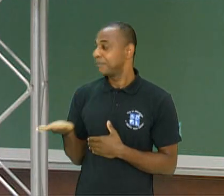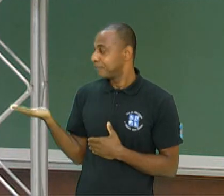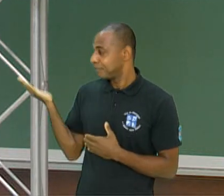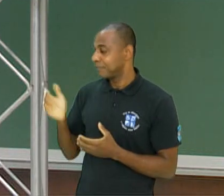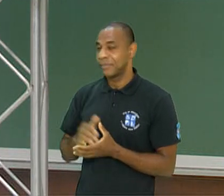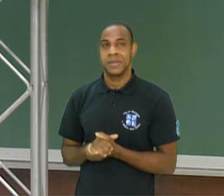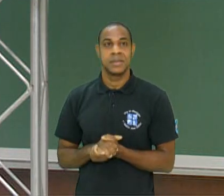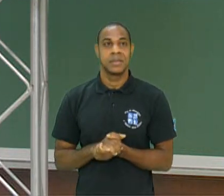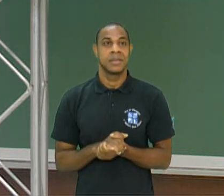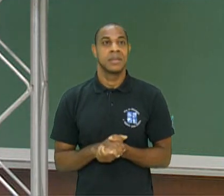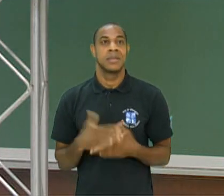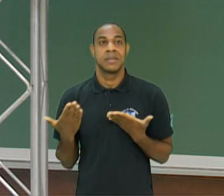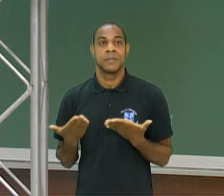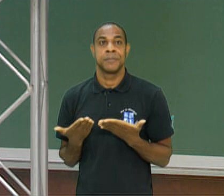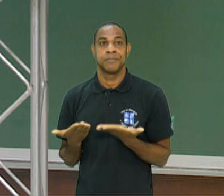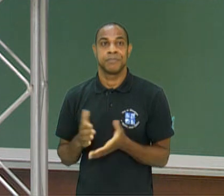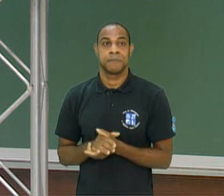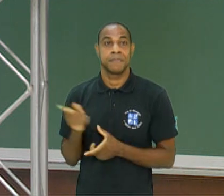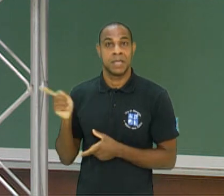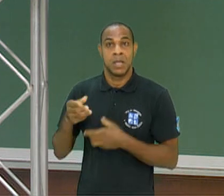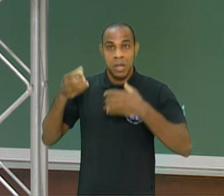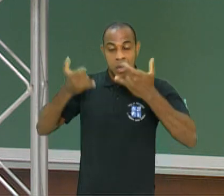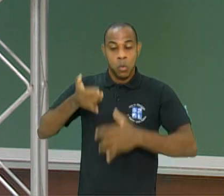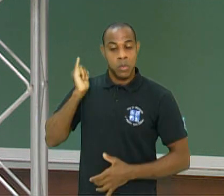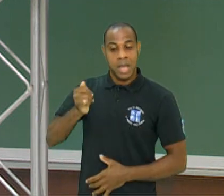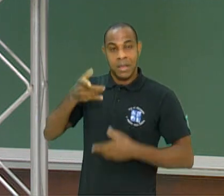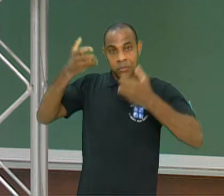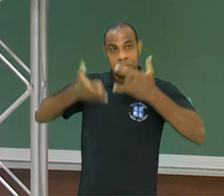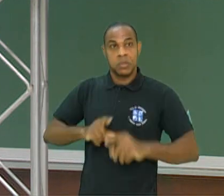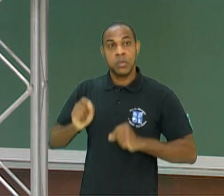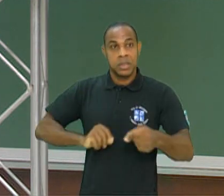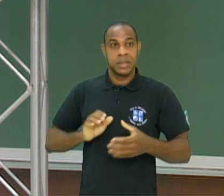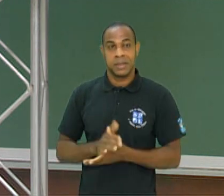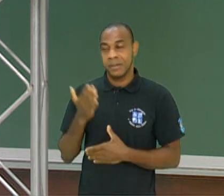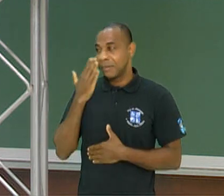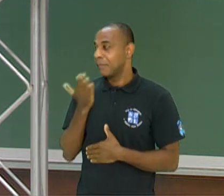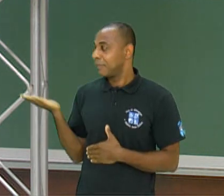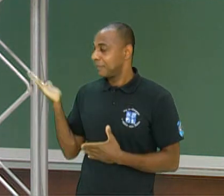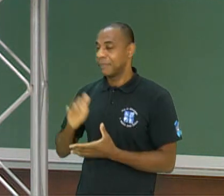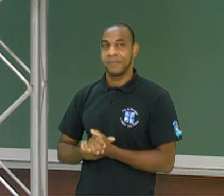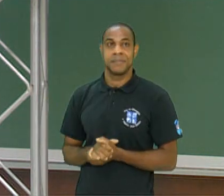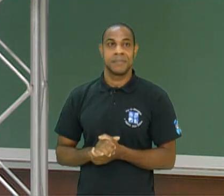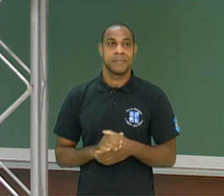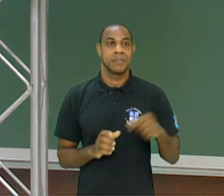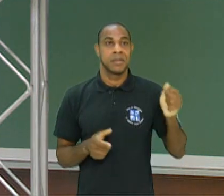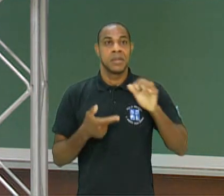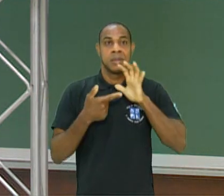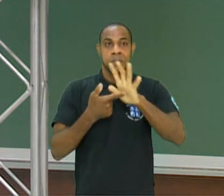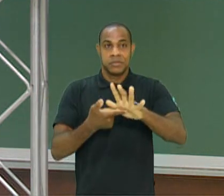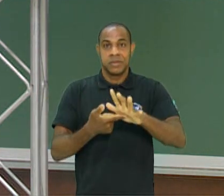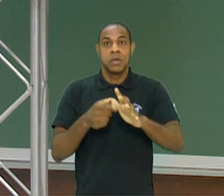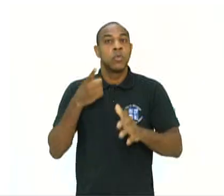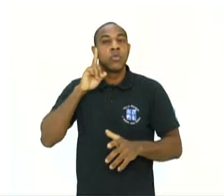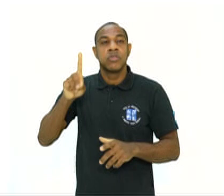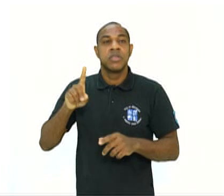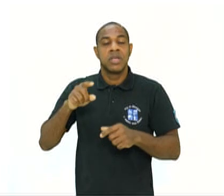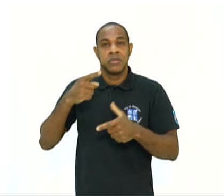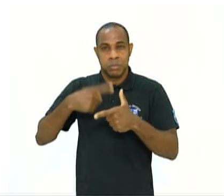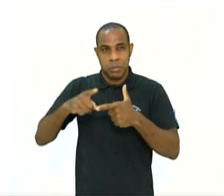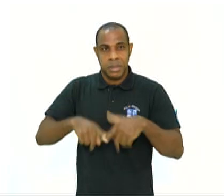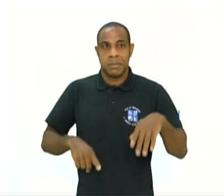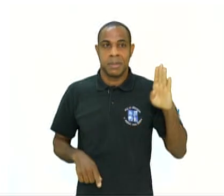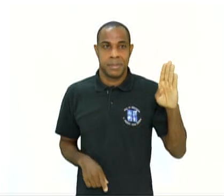Bom, a intenção do narrador nesse texto é: letra A, relatar um dia de problemas.